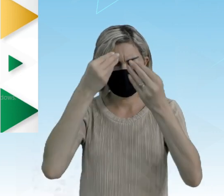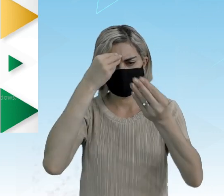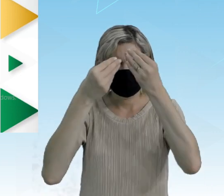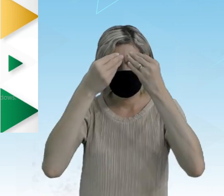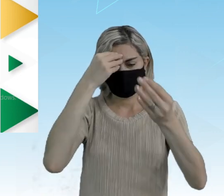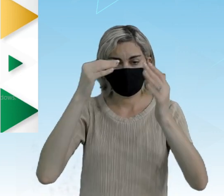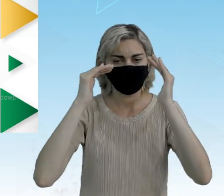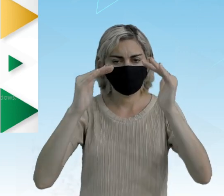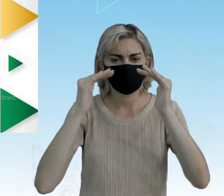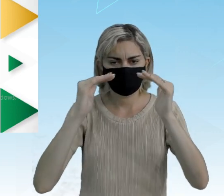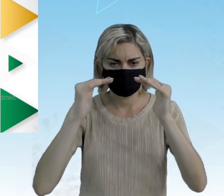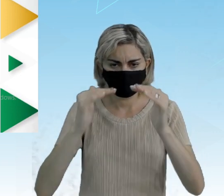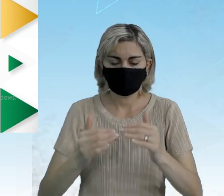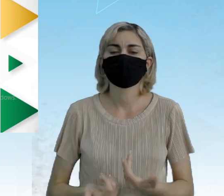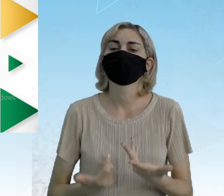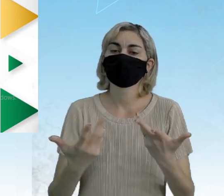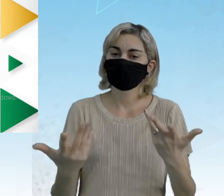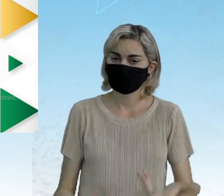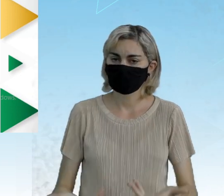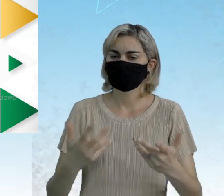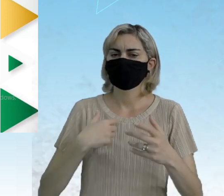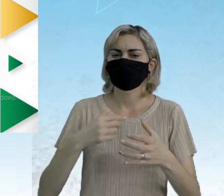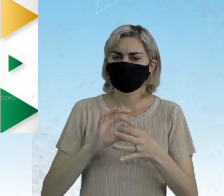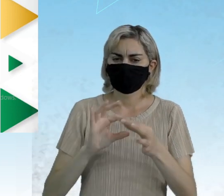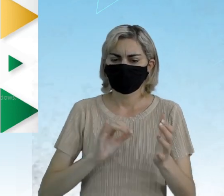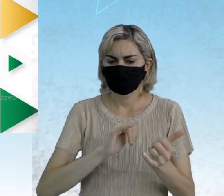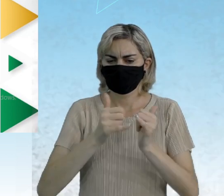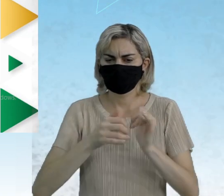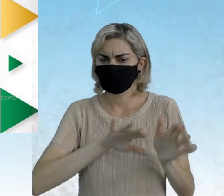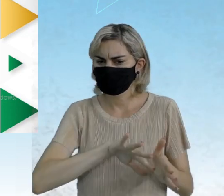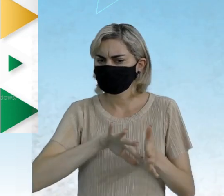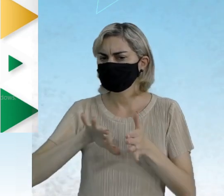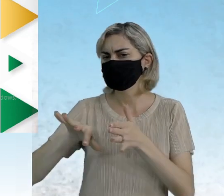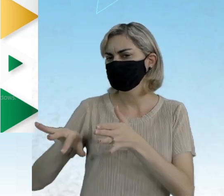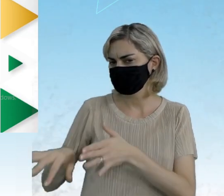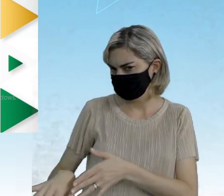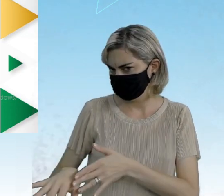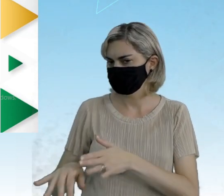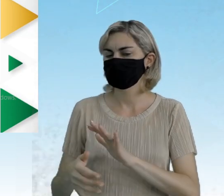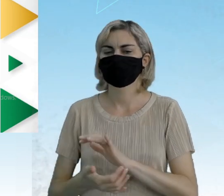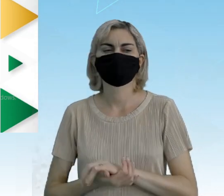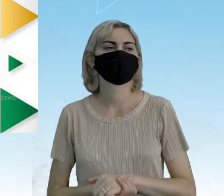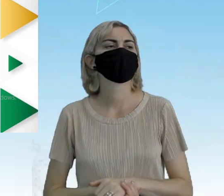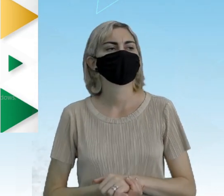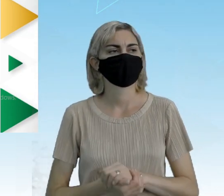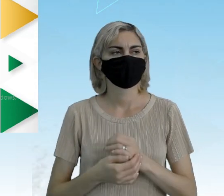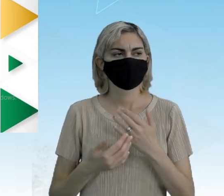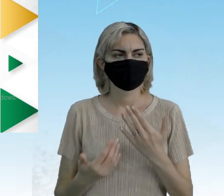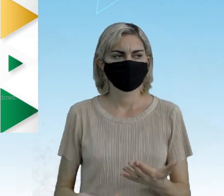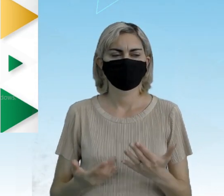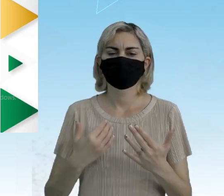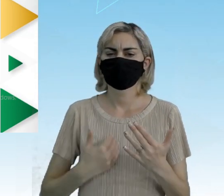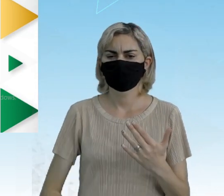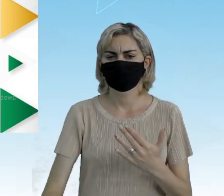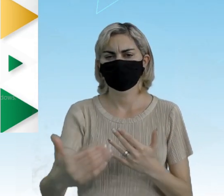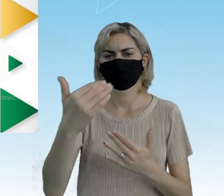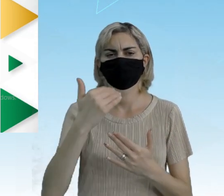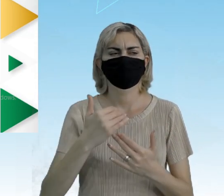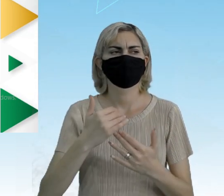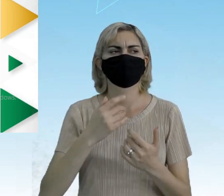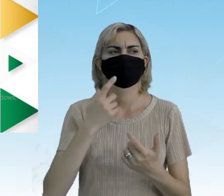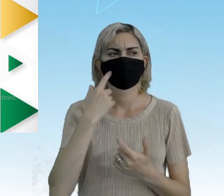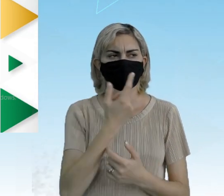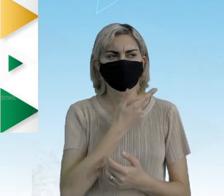de obediência. Então, ó, eles deixaram os jogos um pouquinho de lado, tá? Para